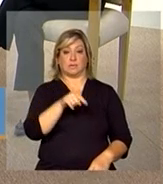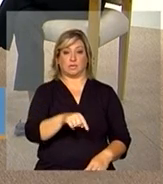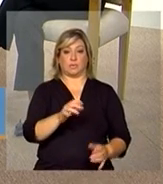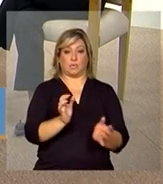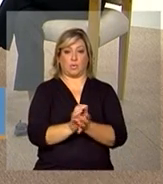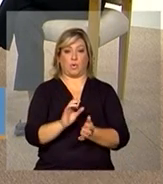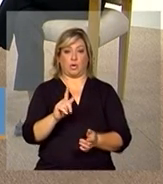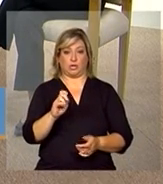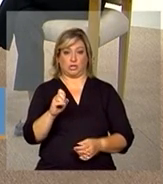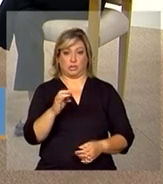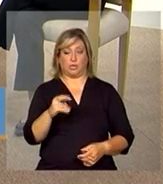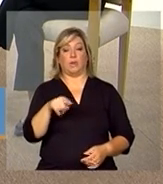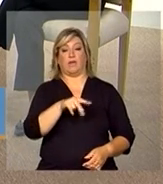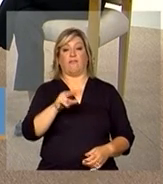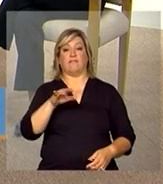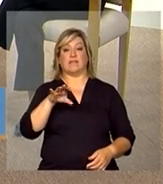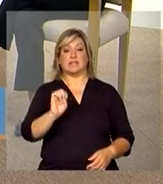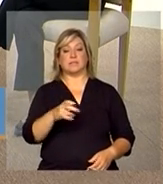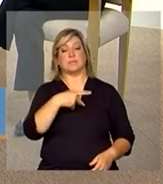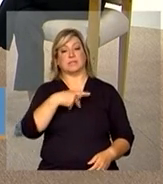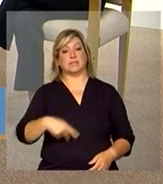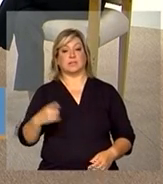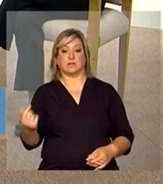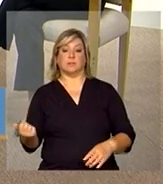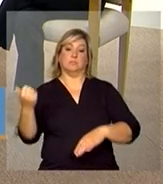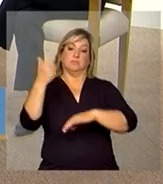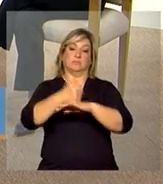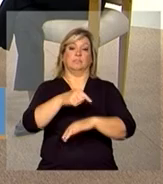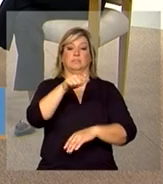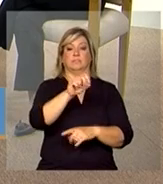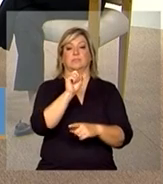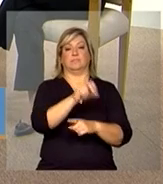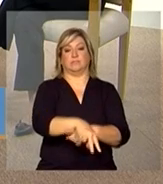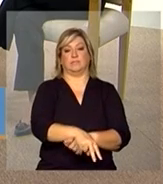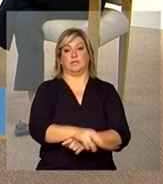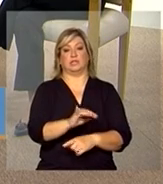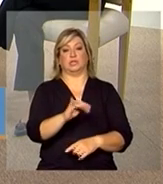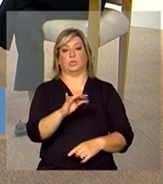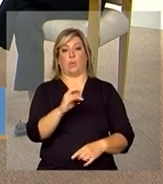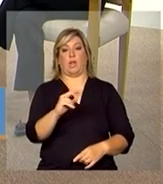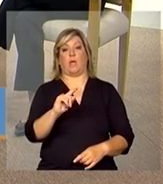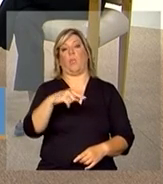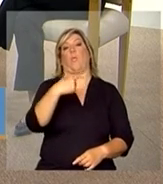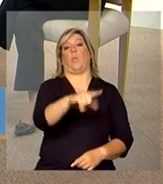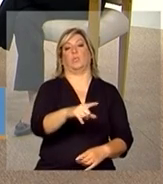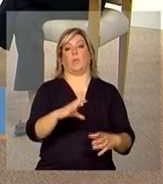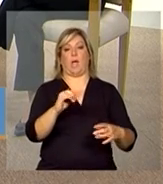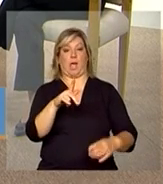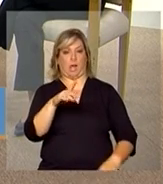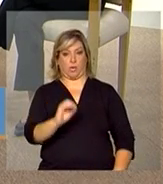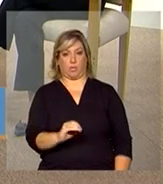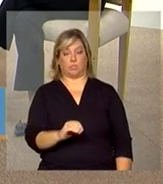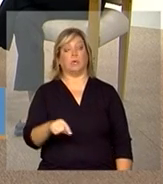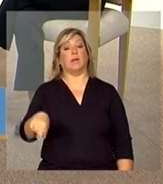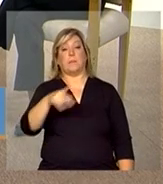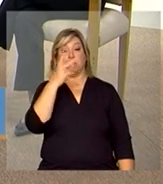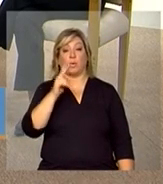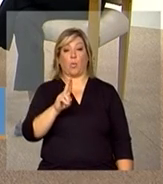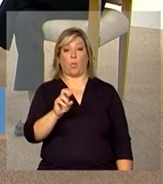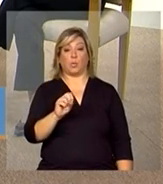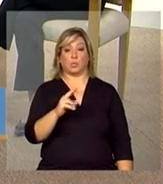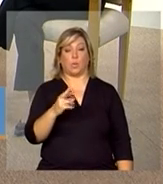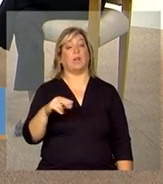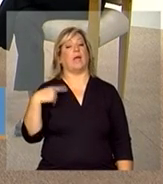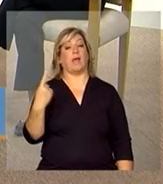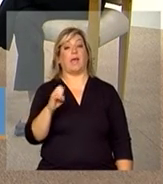é considerado o titular para esses casos tá e o usuário são os técnicos da